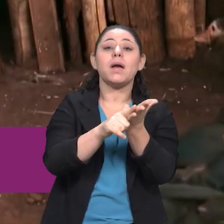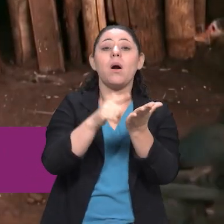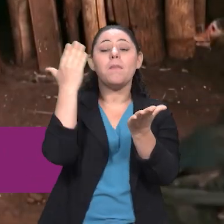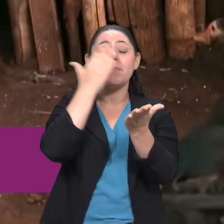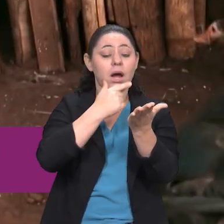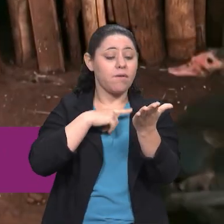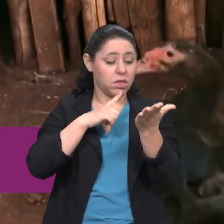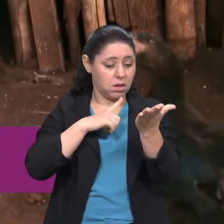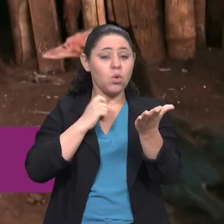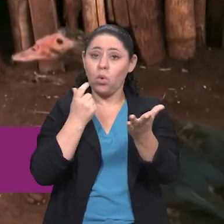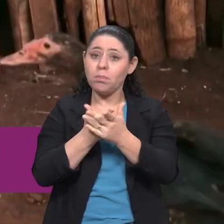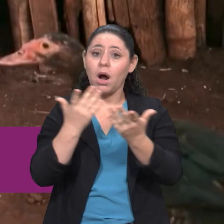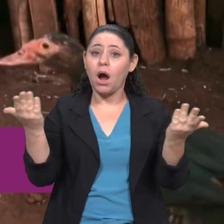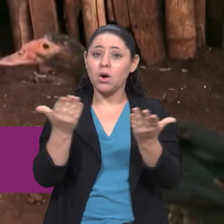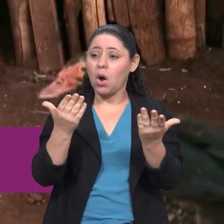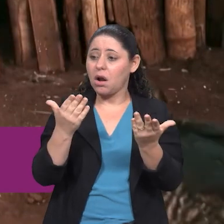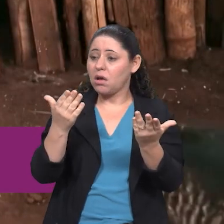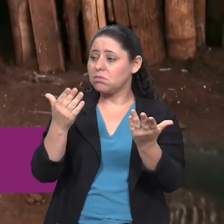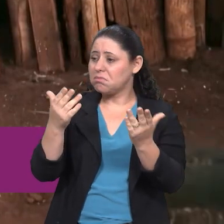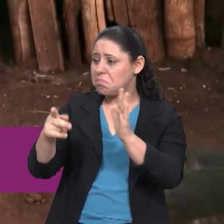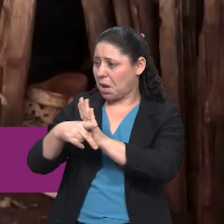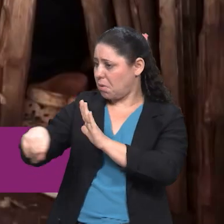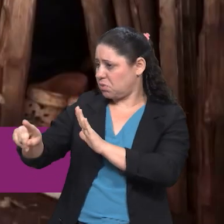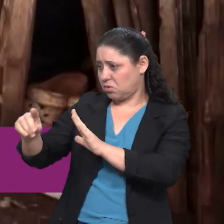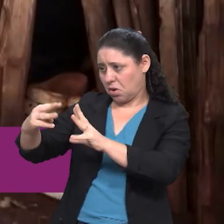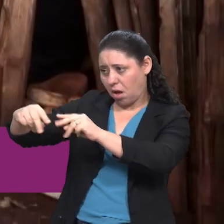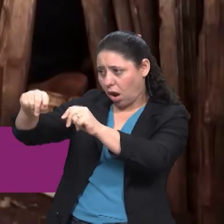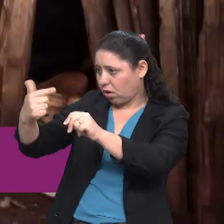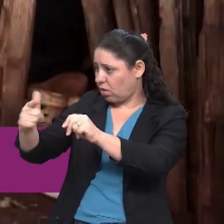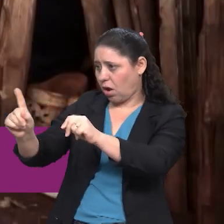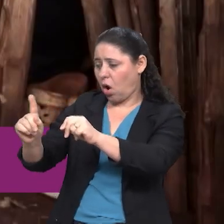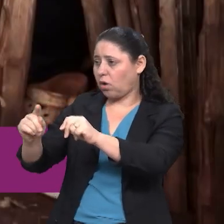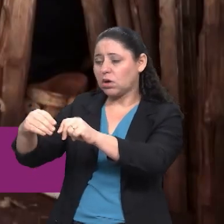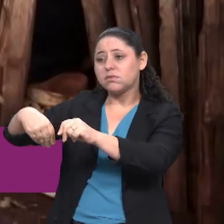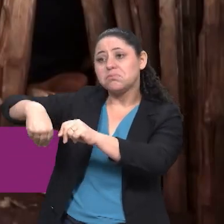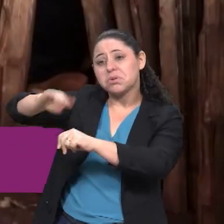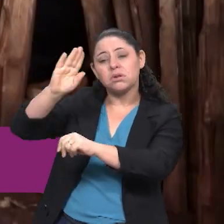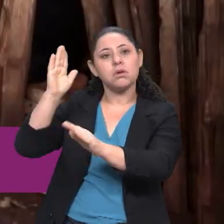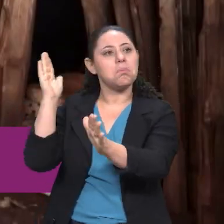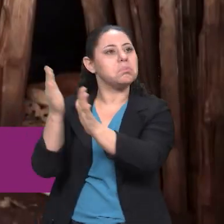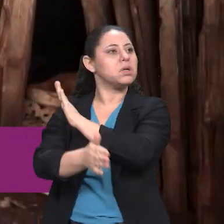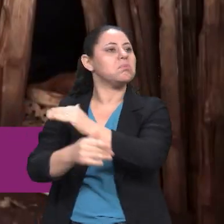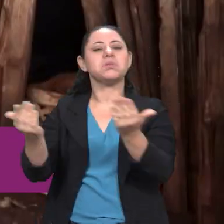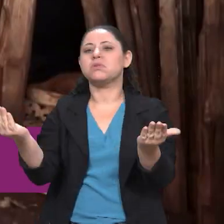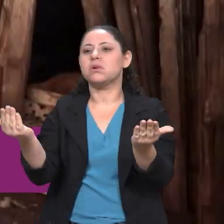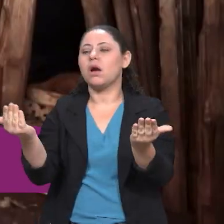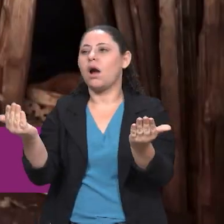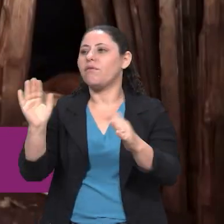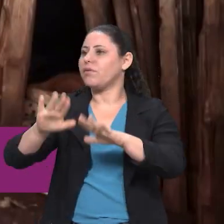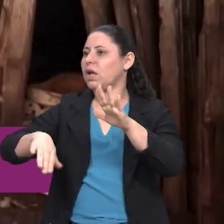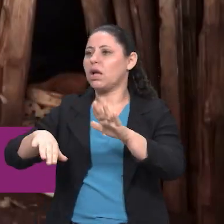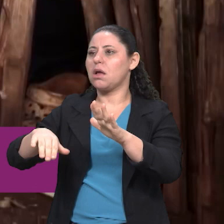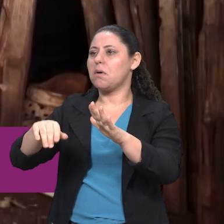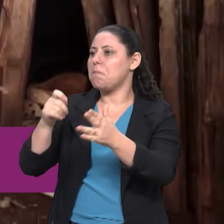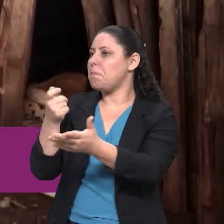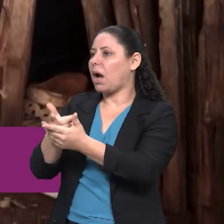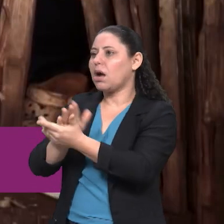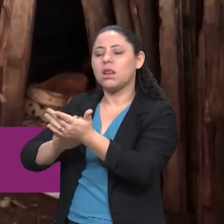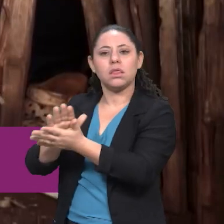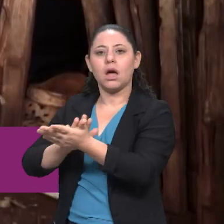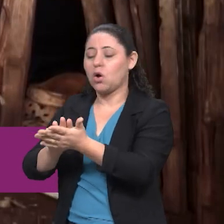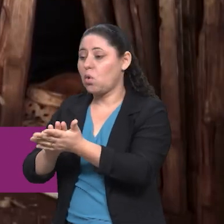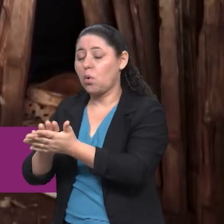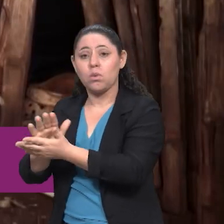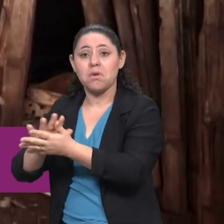todo esse período, dizer que agora essa área não é mais deles, que eles têm que sair, e muitas das vezes sem ter nenhum dinheiro de volta.